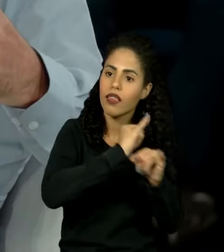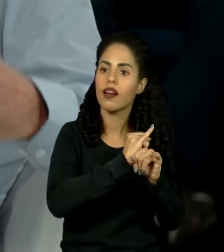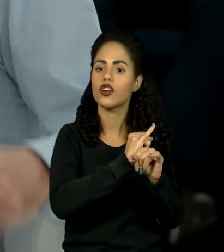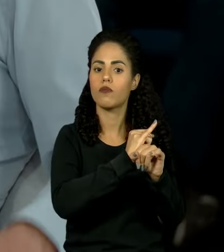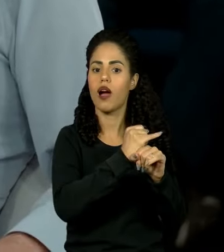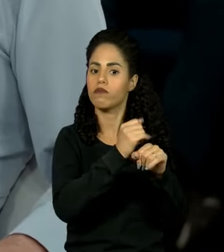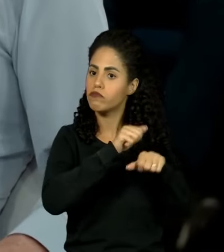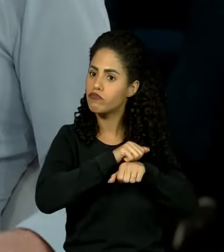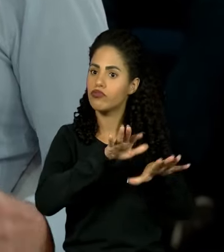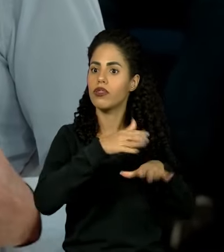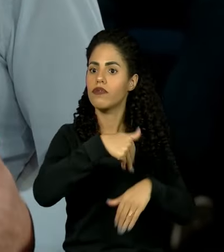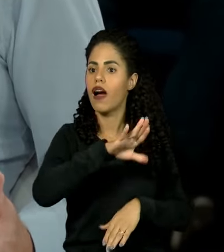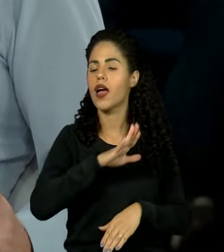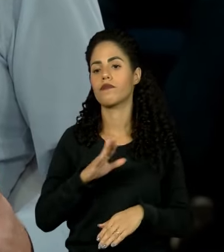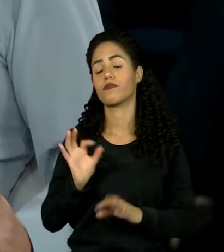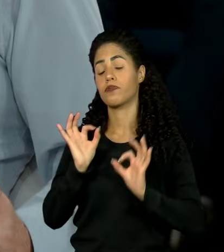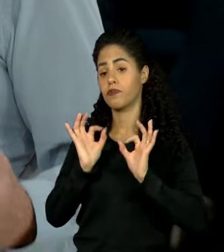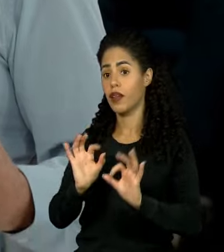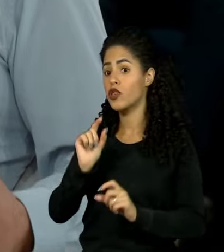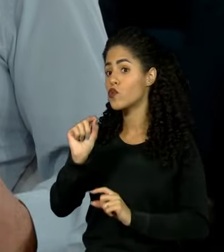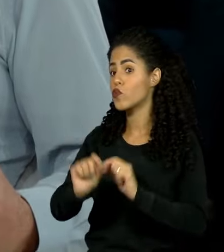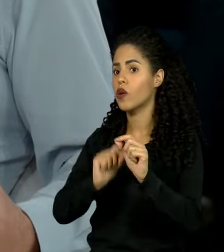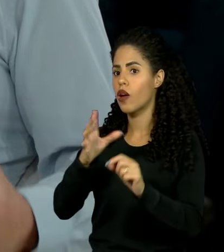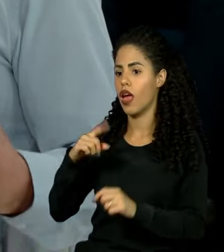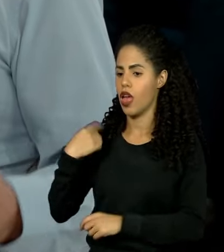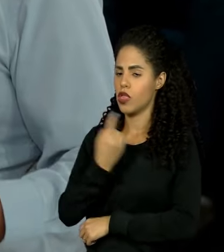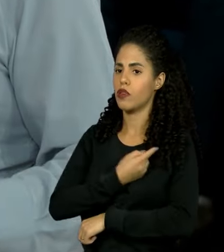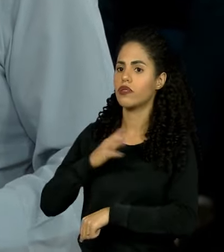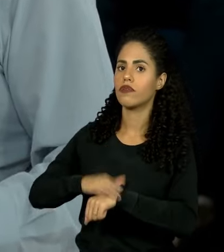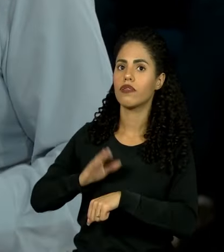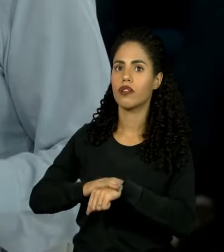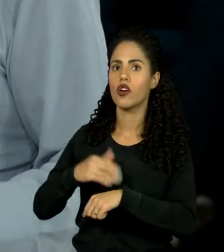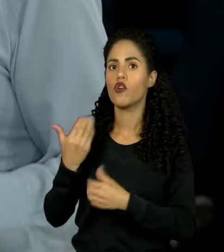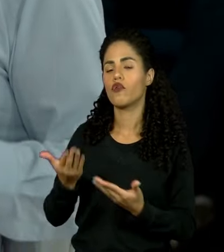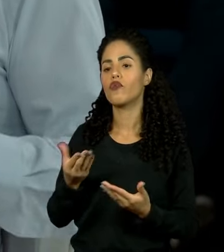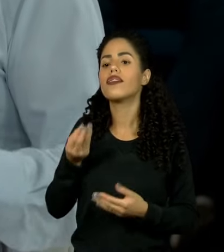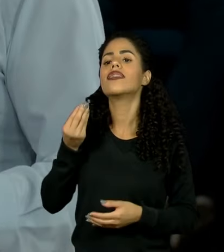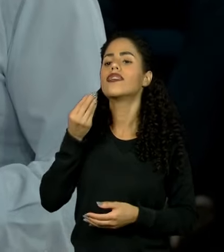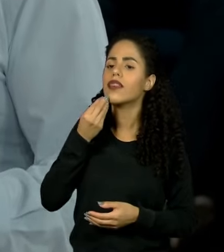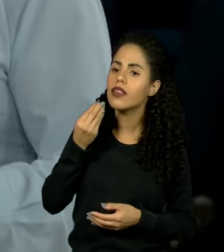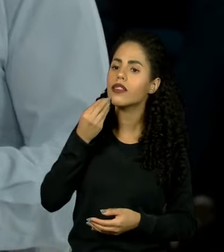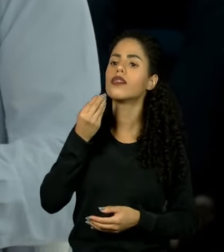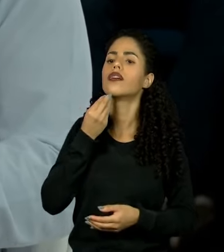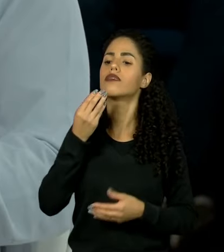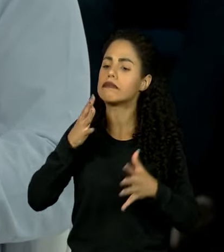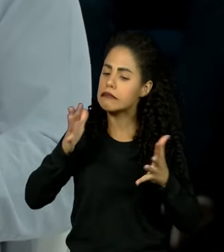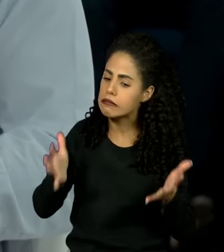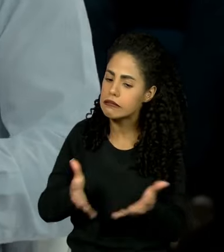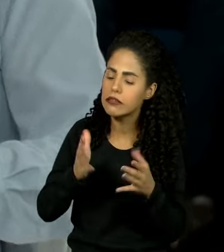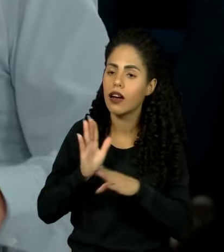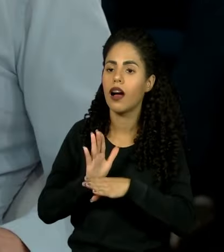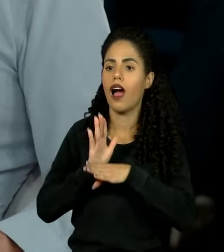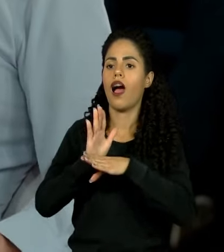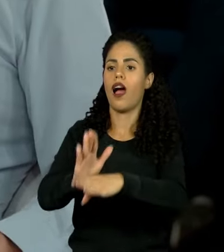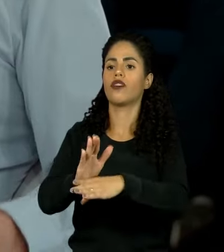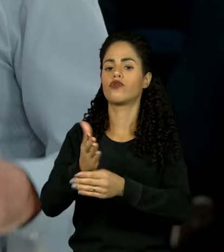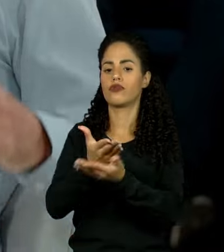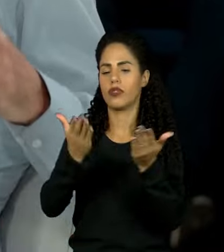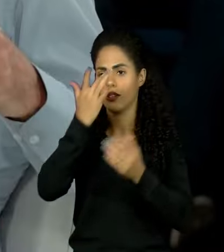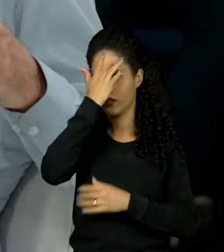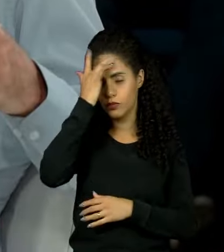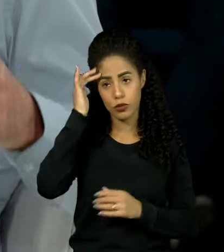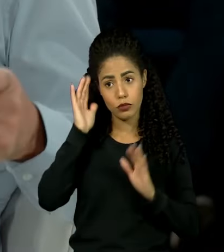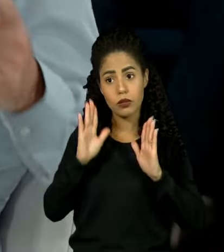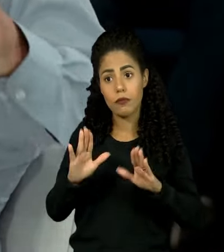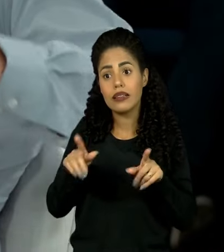para vender mas na verdade quando nós fizemos isso foi buscando também sobrevivência pro para aquele comerciante mas